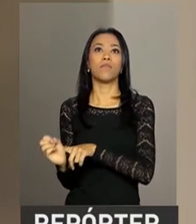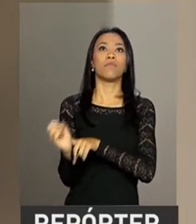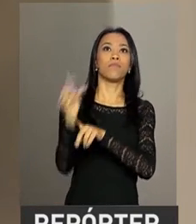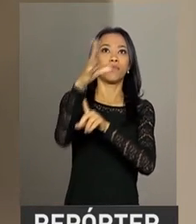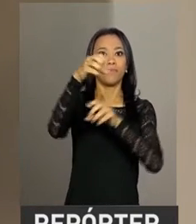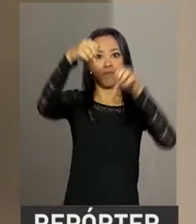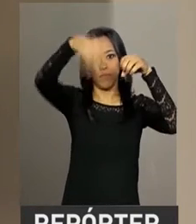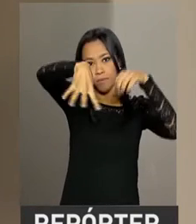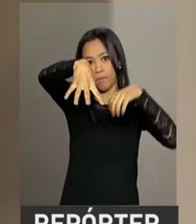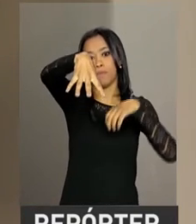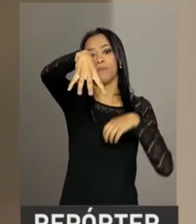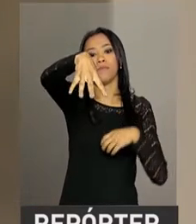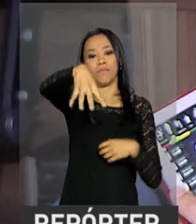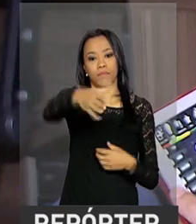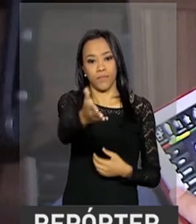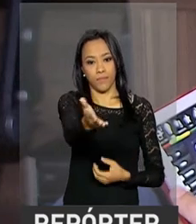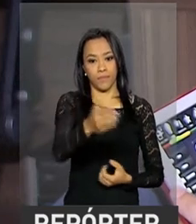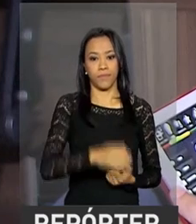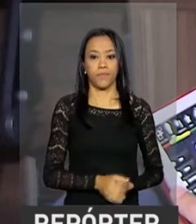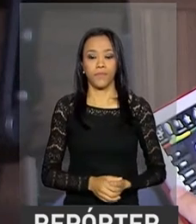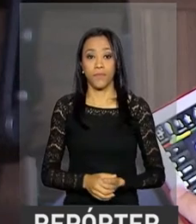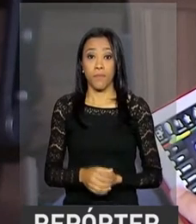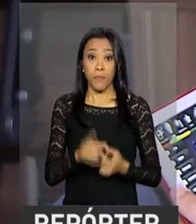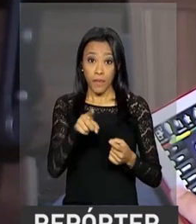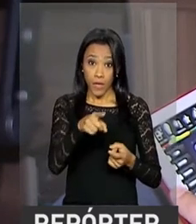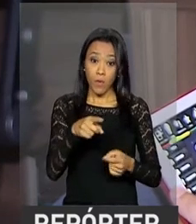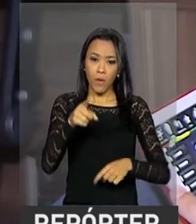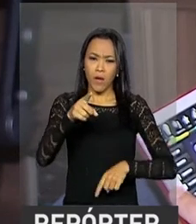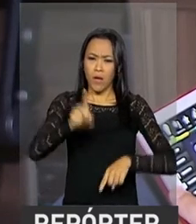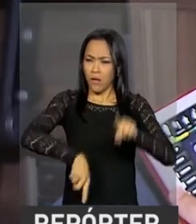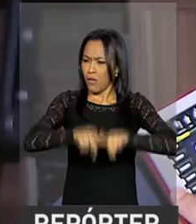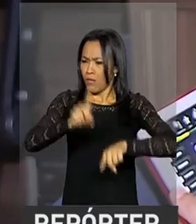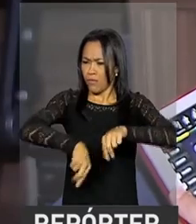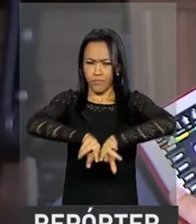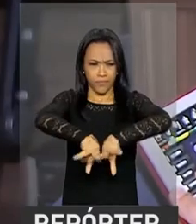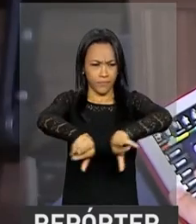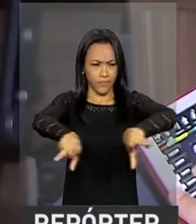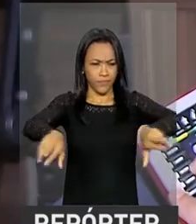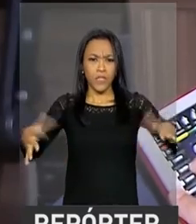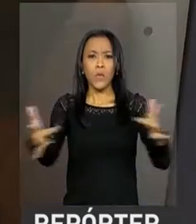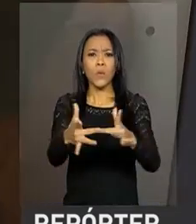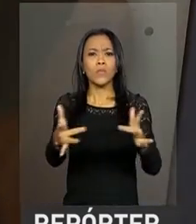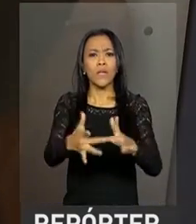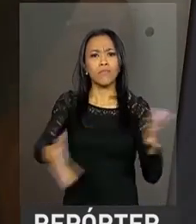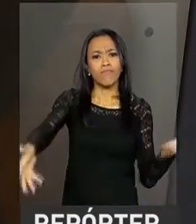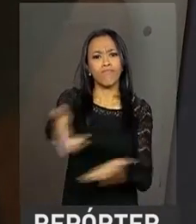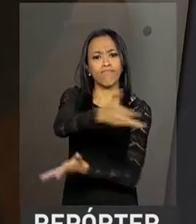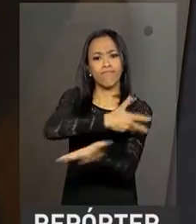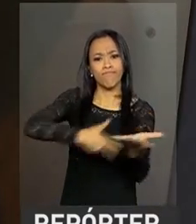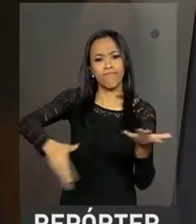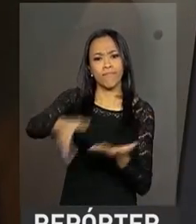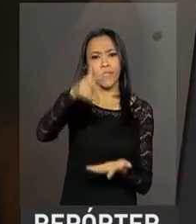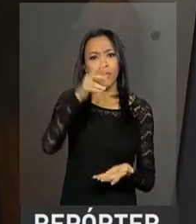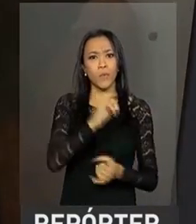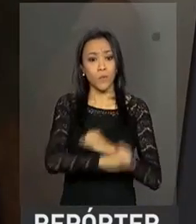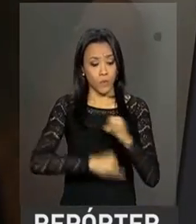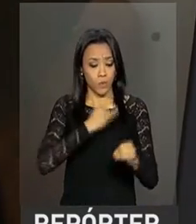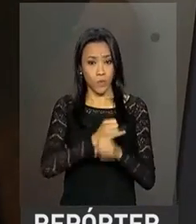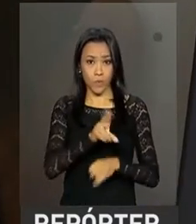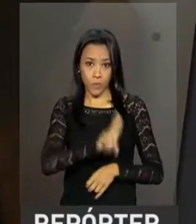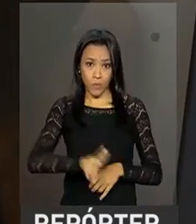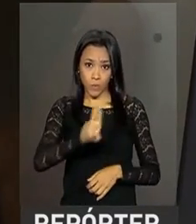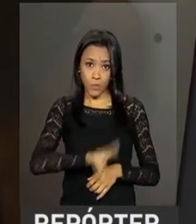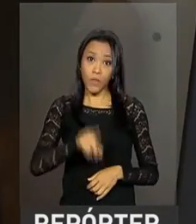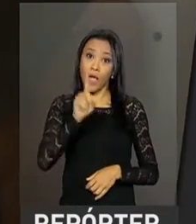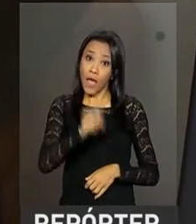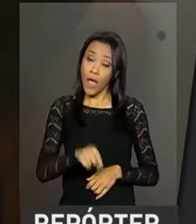central vem para o painel a rede de objetos que se comunicam e interagem de forma autônoma via internet recebe o nome